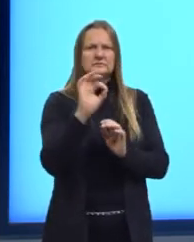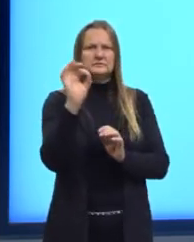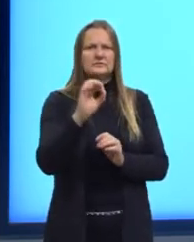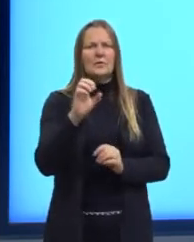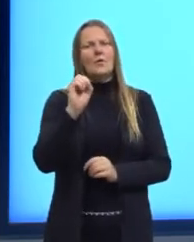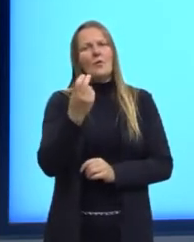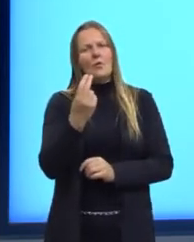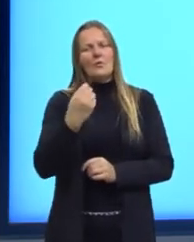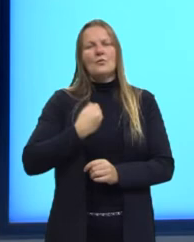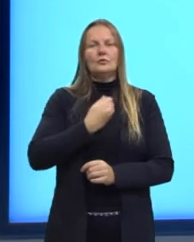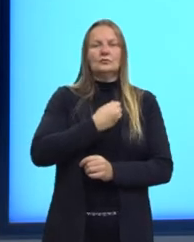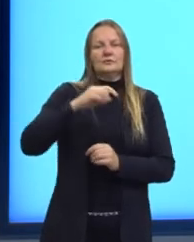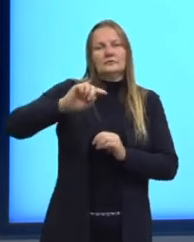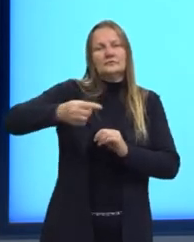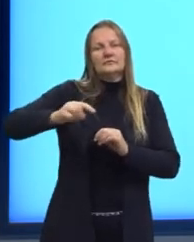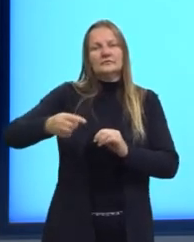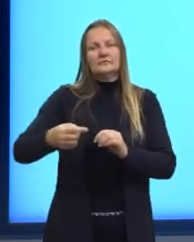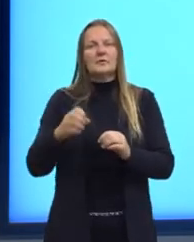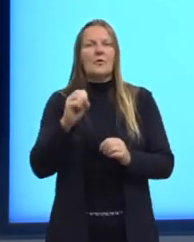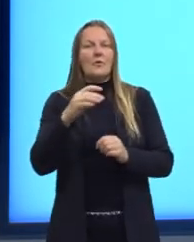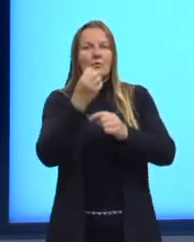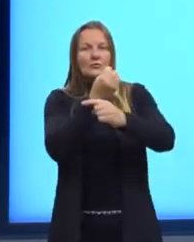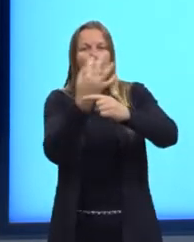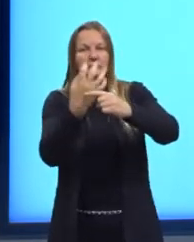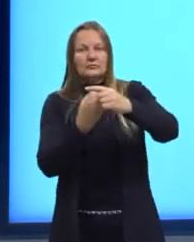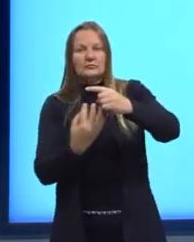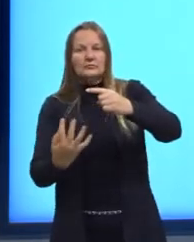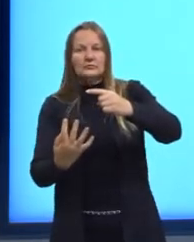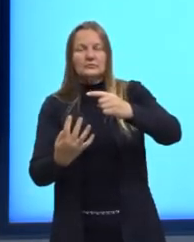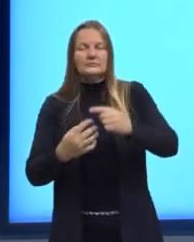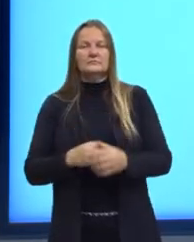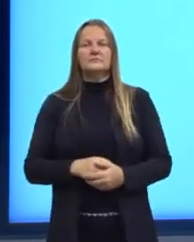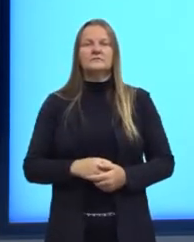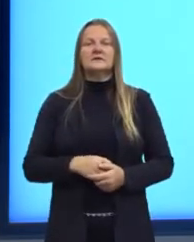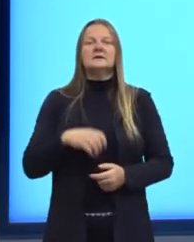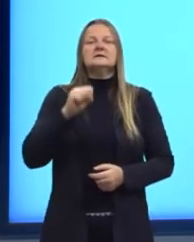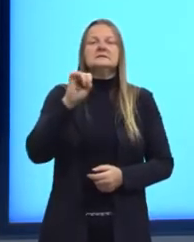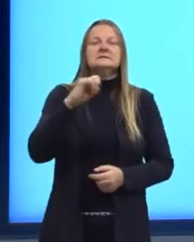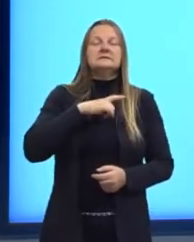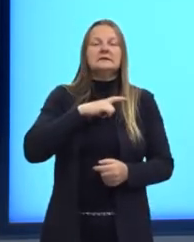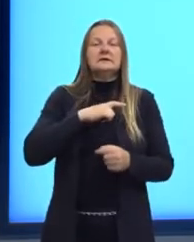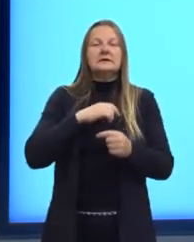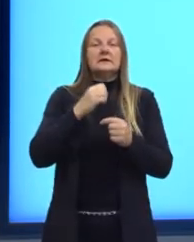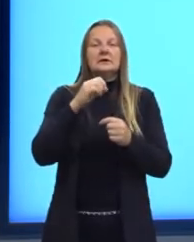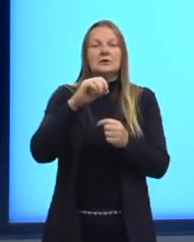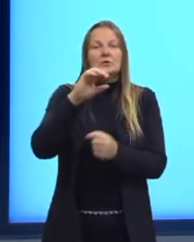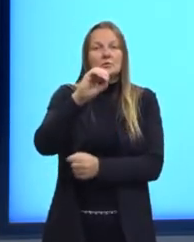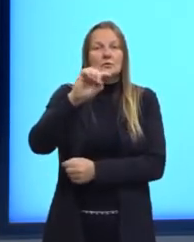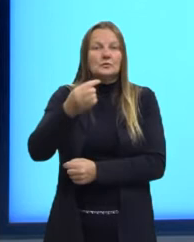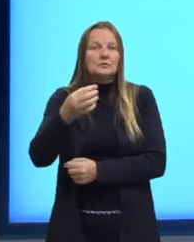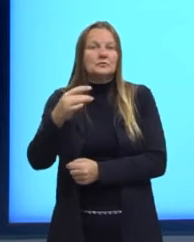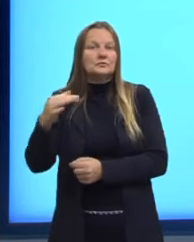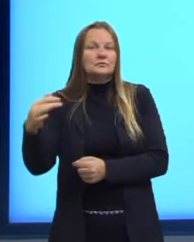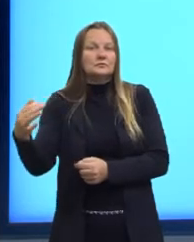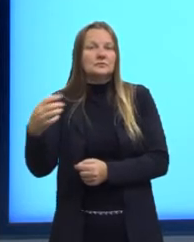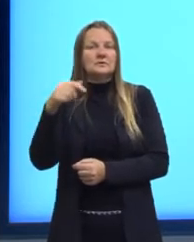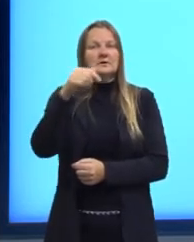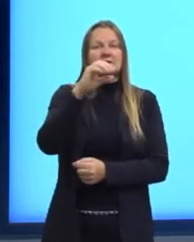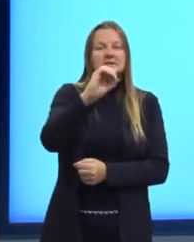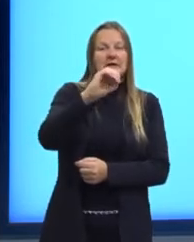ou o número decimal ou uma fração se nós mantermos o número decimal nós teremos